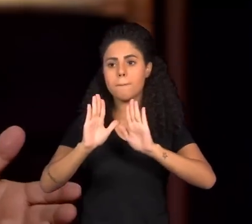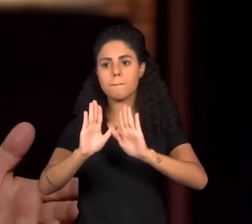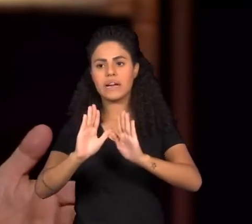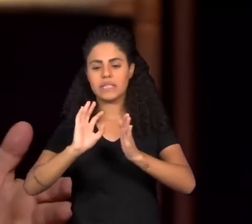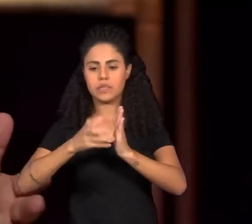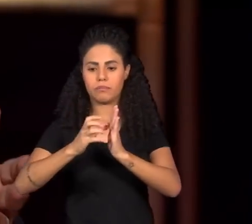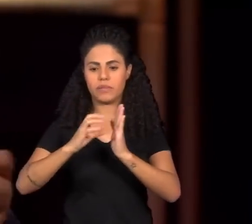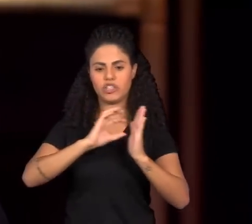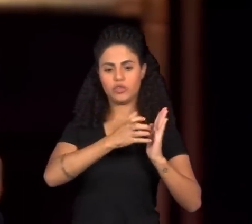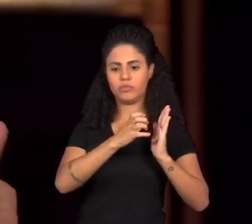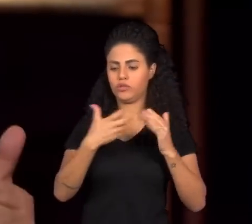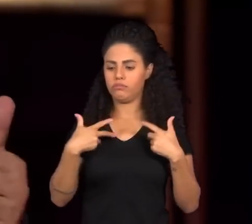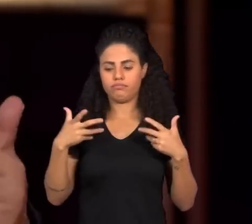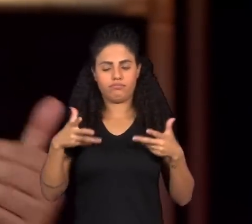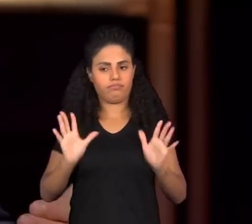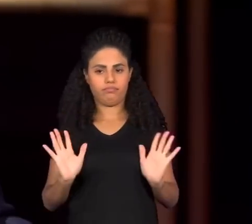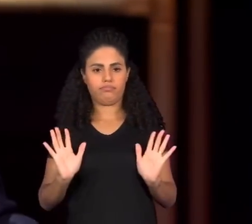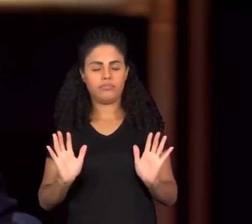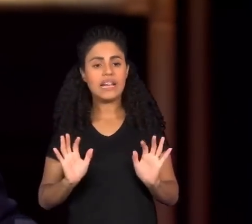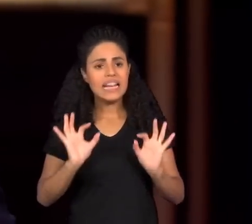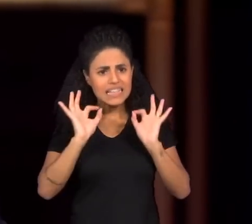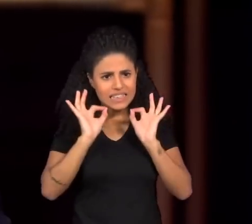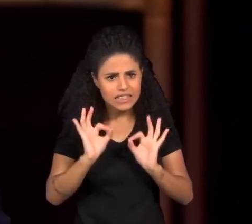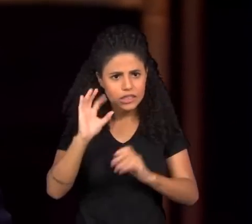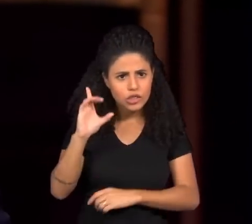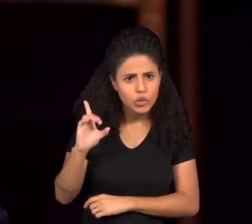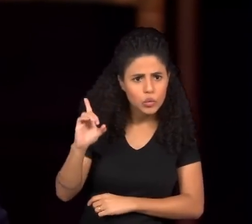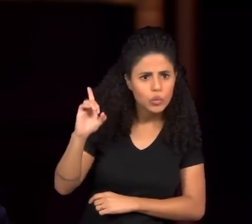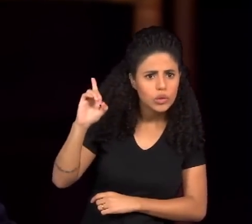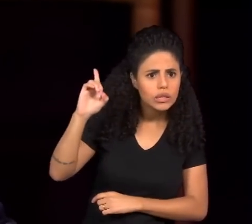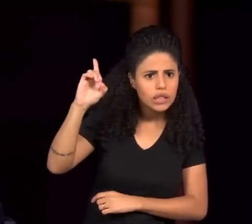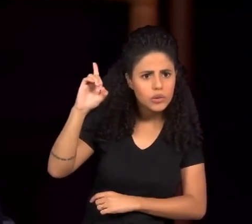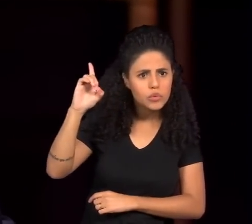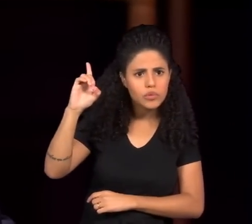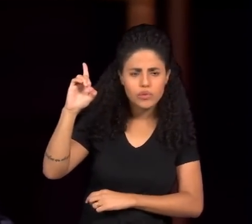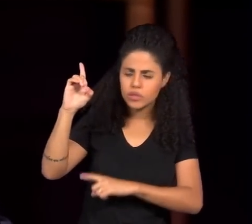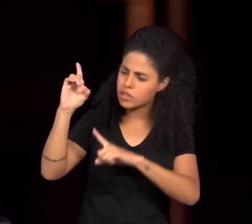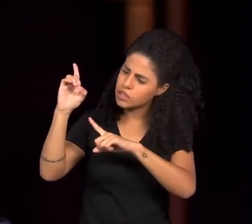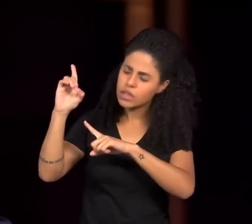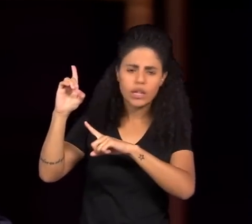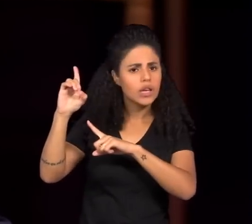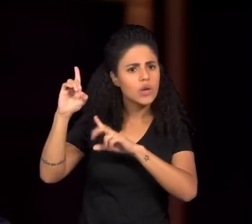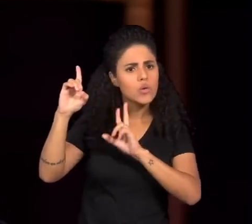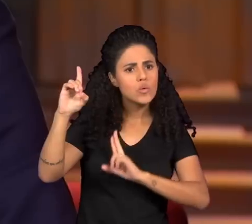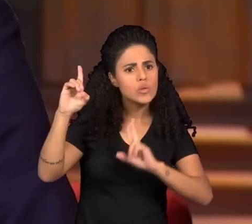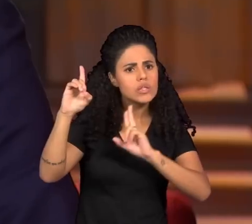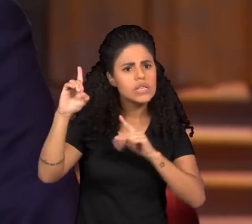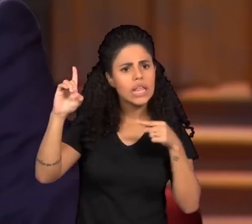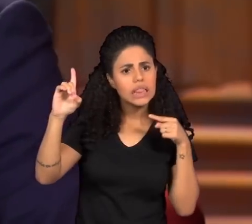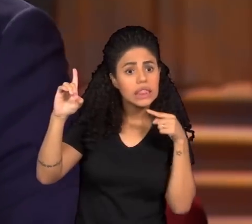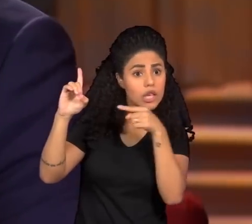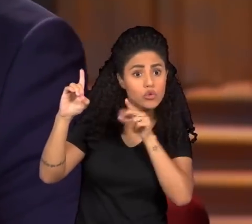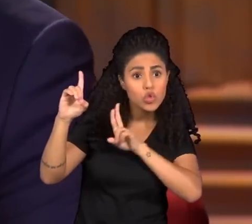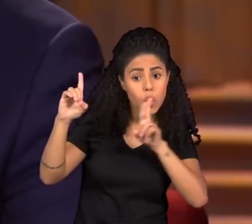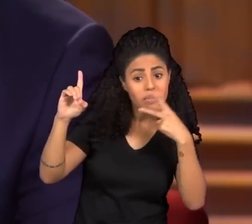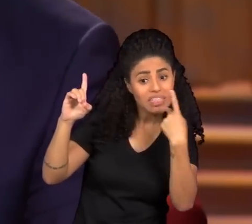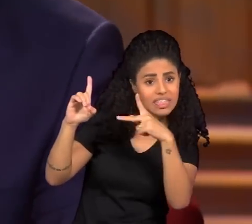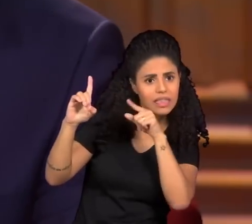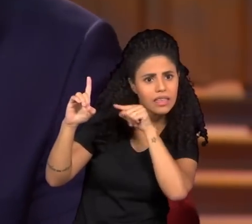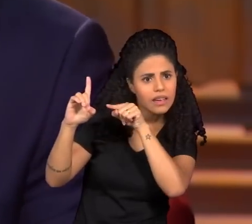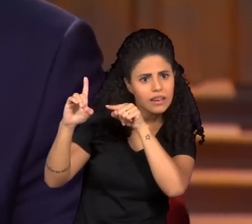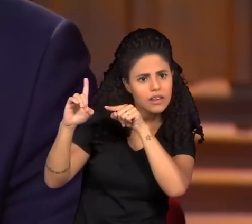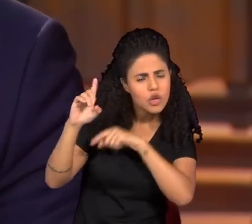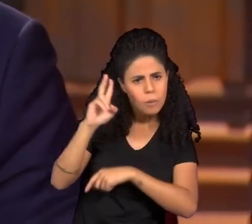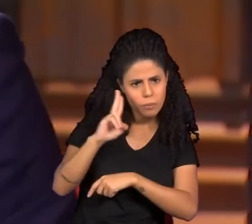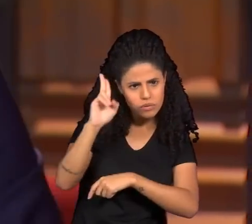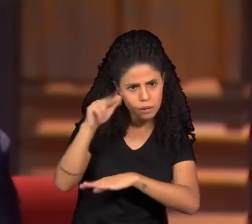É certo usar Deus como cabo eleitoral numa eleição? Eu te diria, não.